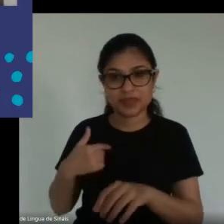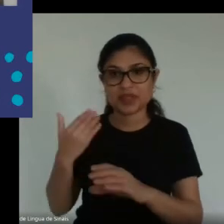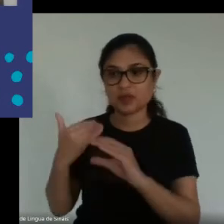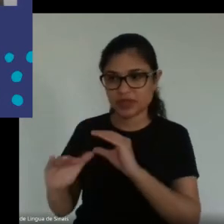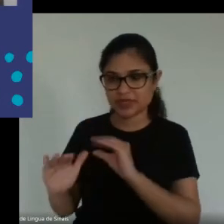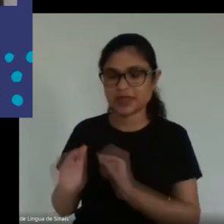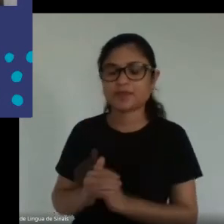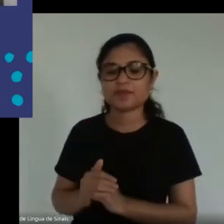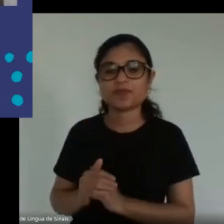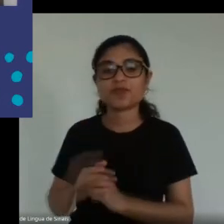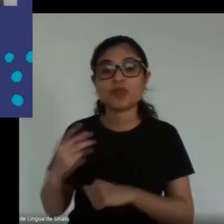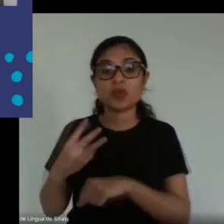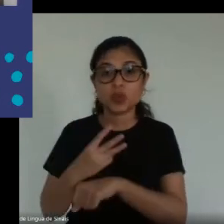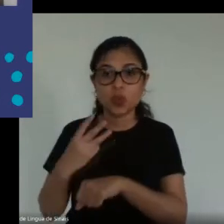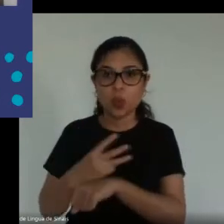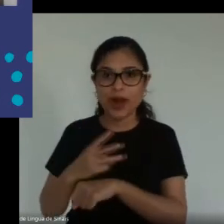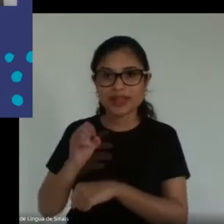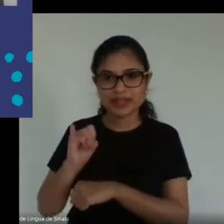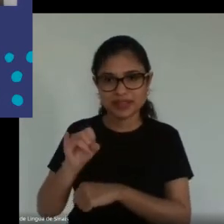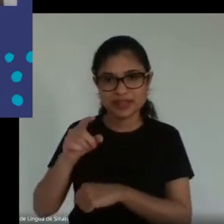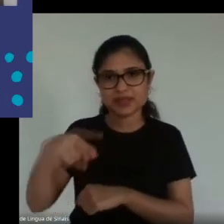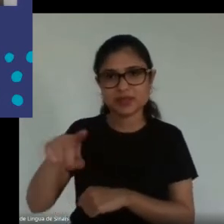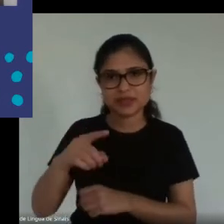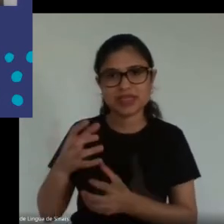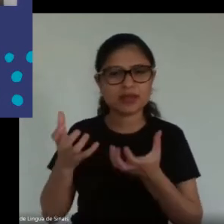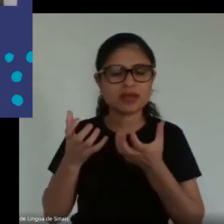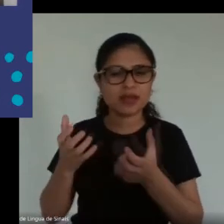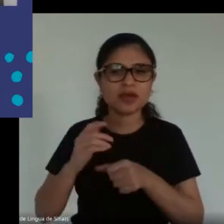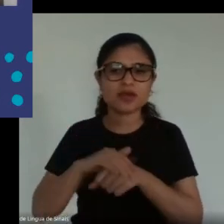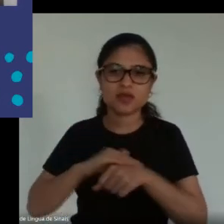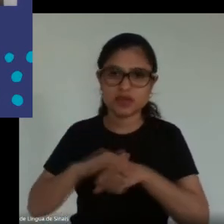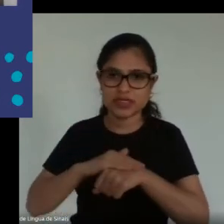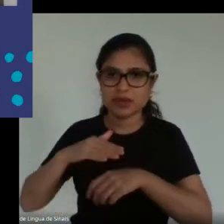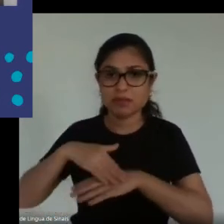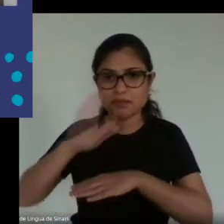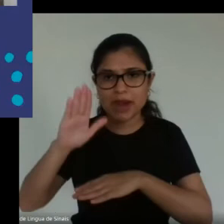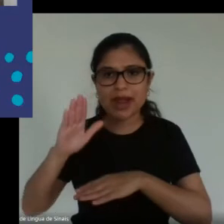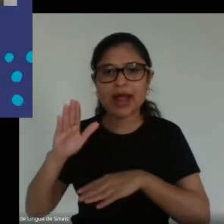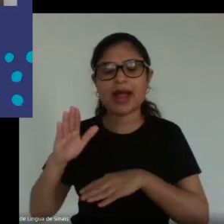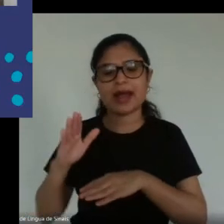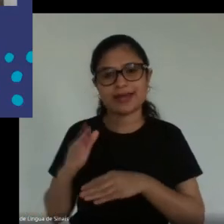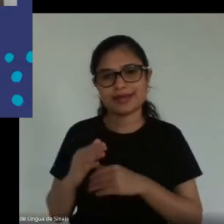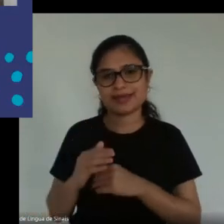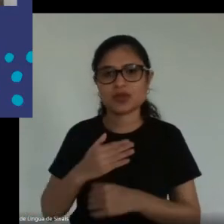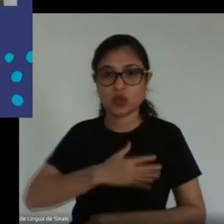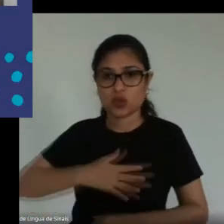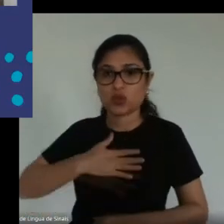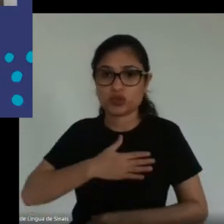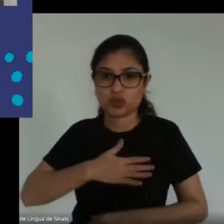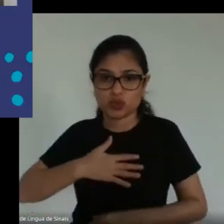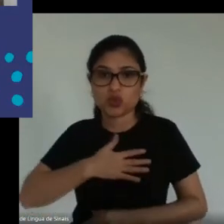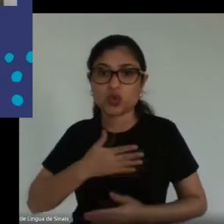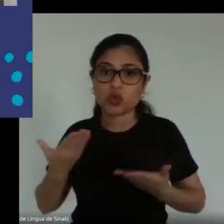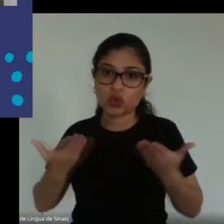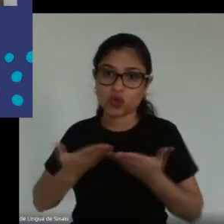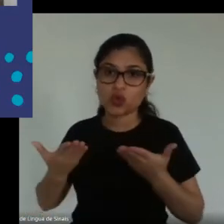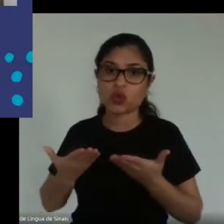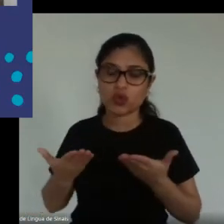Vocês podem, no WhatsApp, quem não se sentiu contemplado, quem quer conversar mais, e